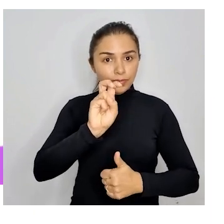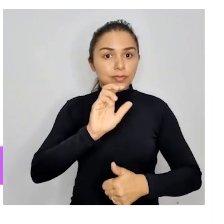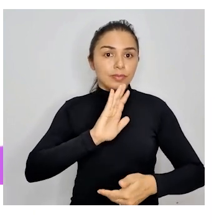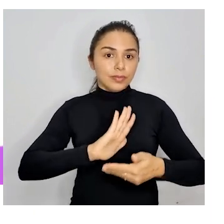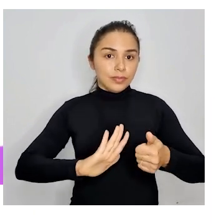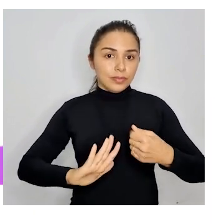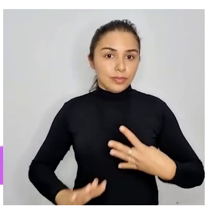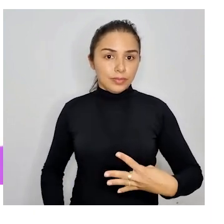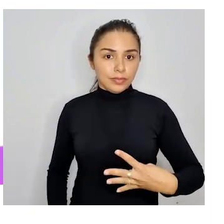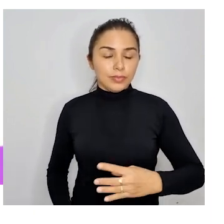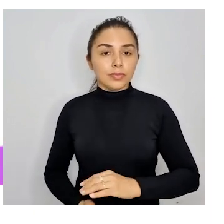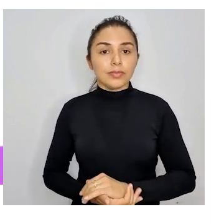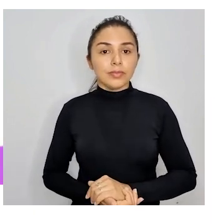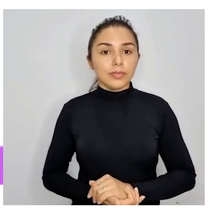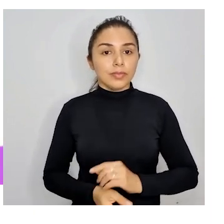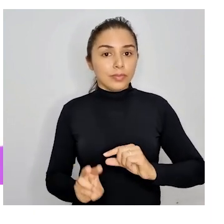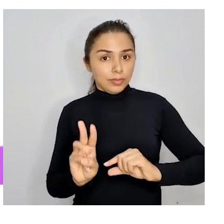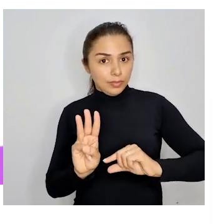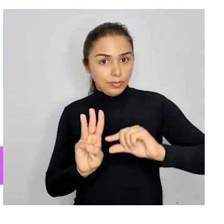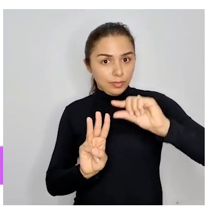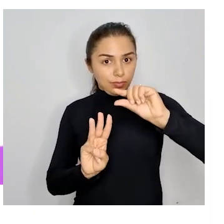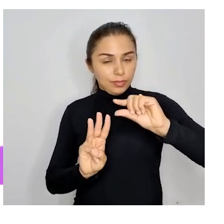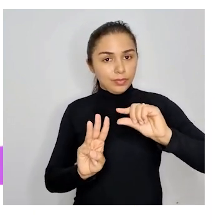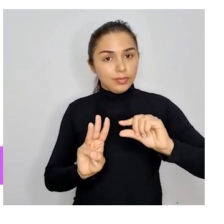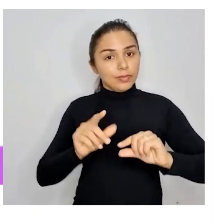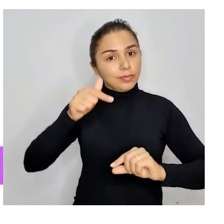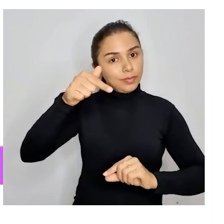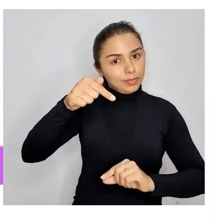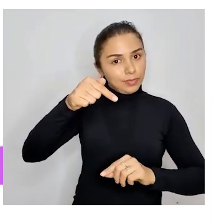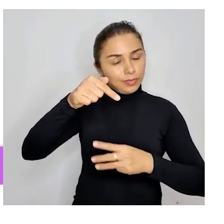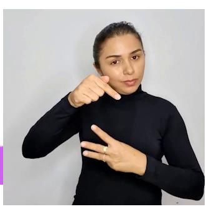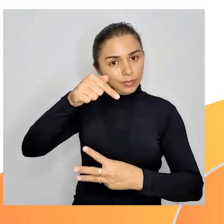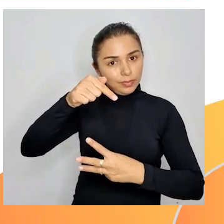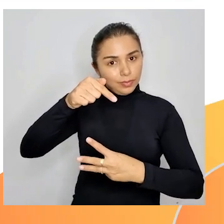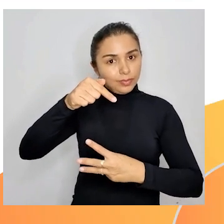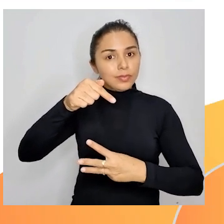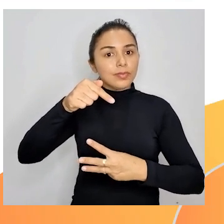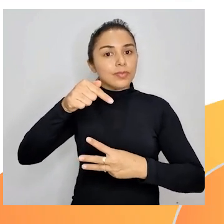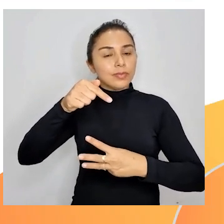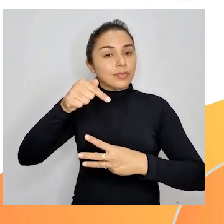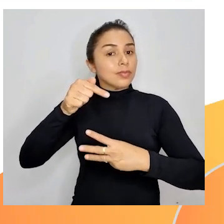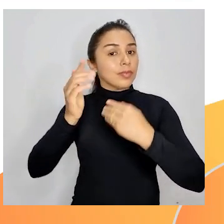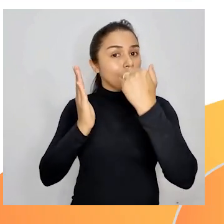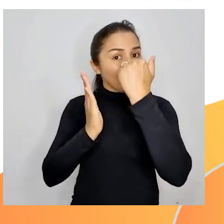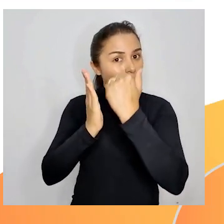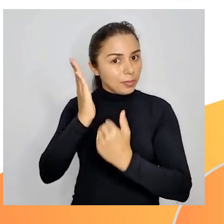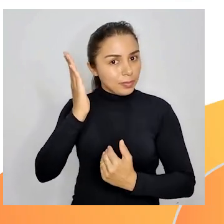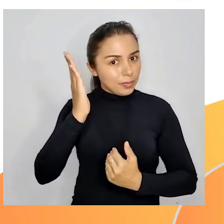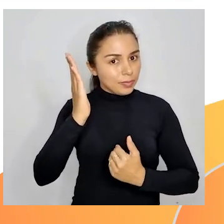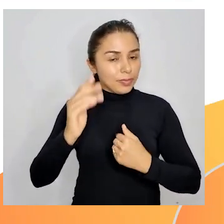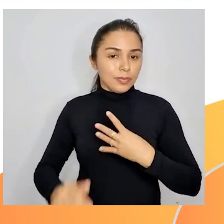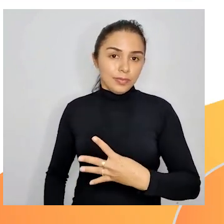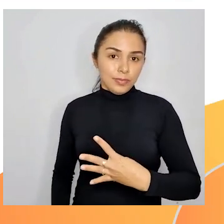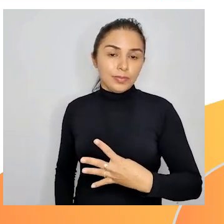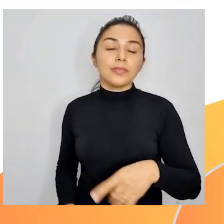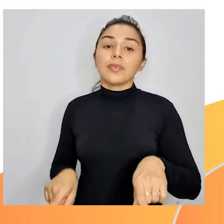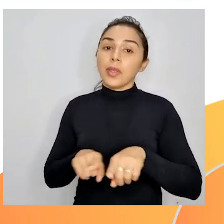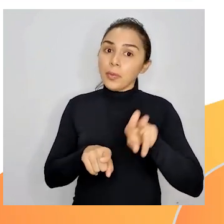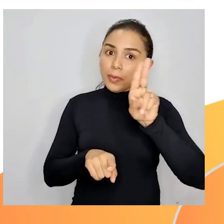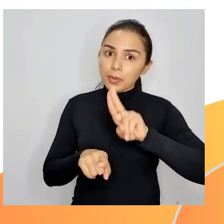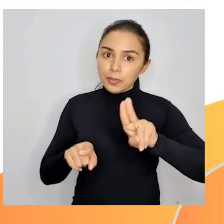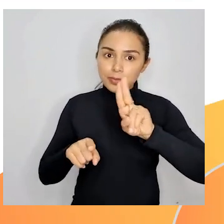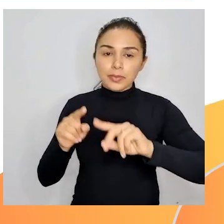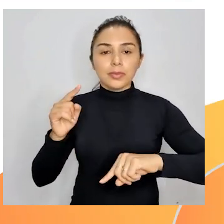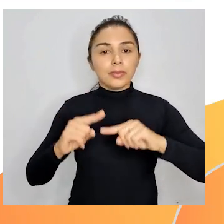aqui na centena 7 e 3. 7 menos 3. Então, nós pegamos aqui ainda, com o auxílio